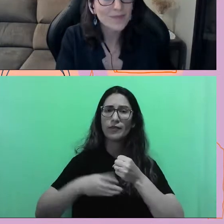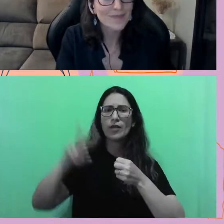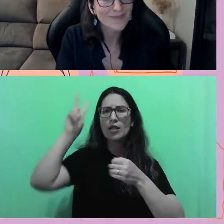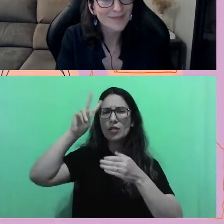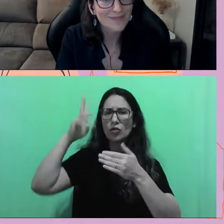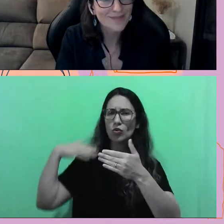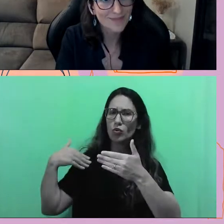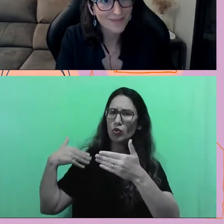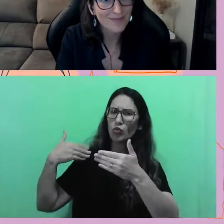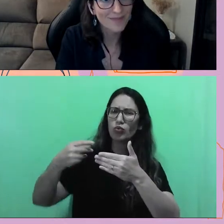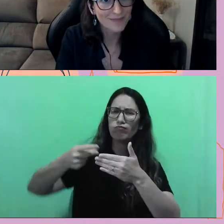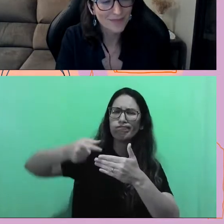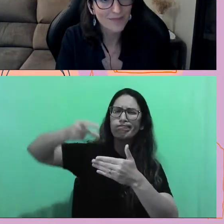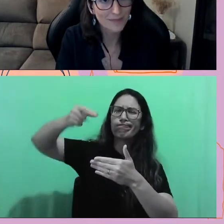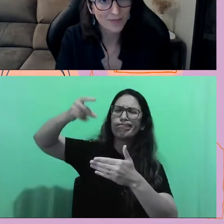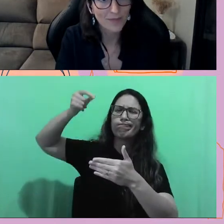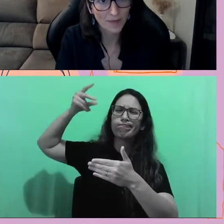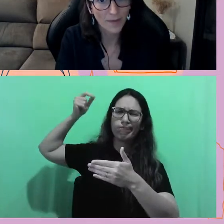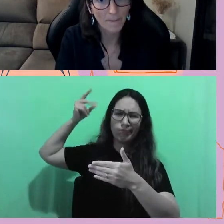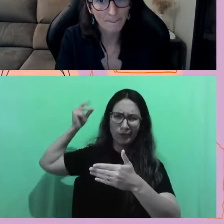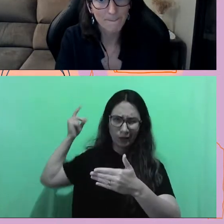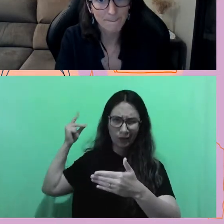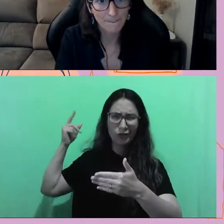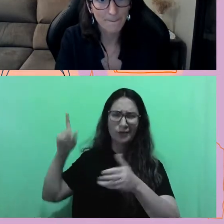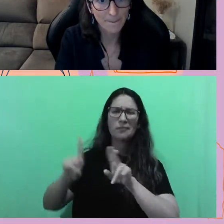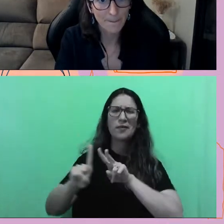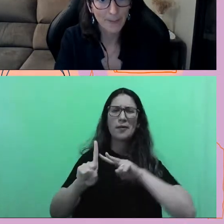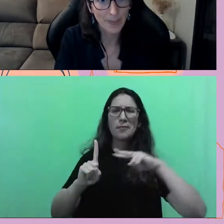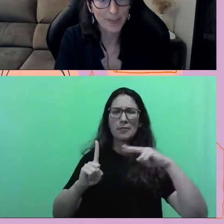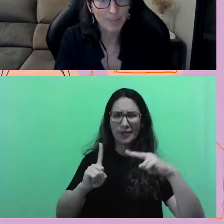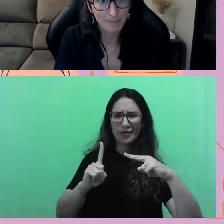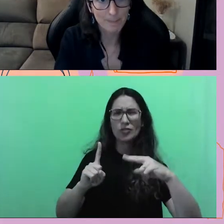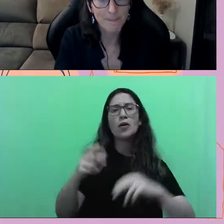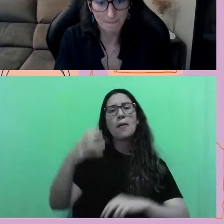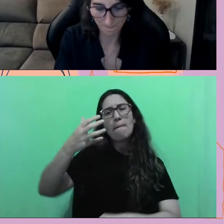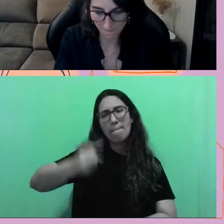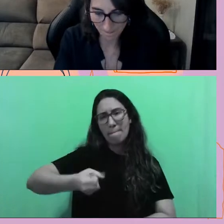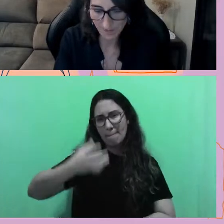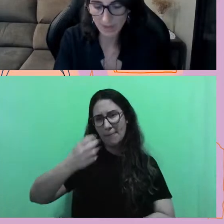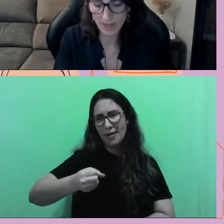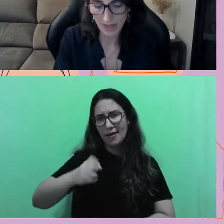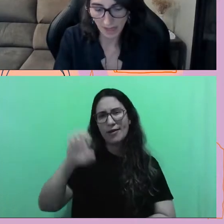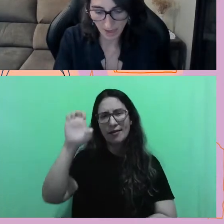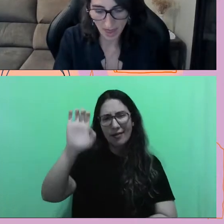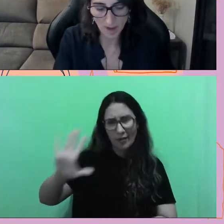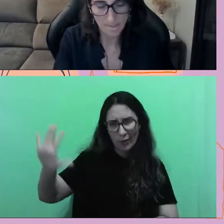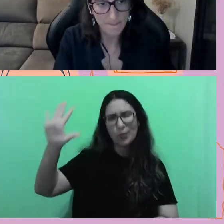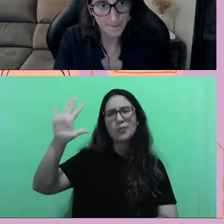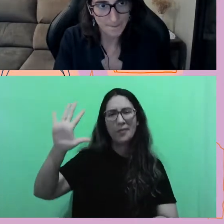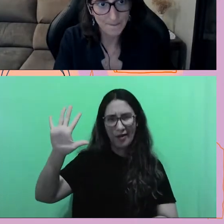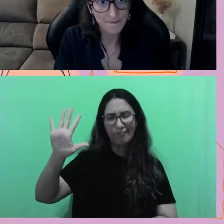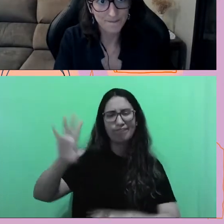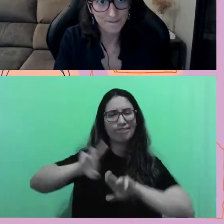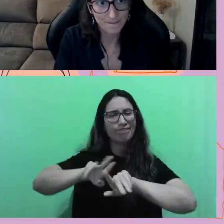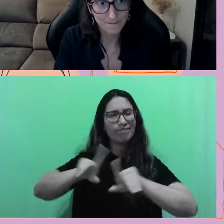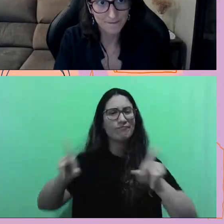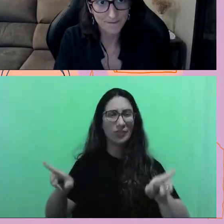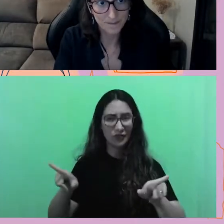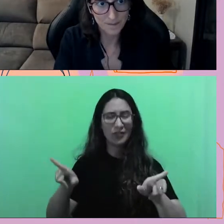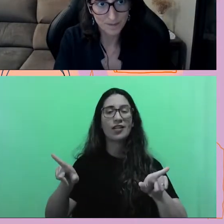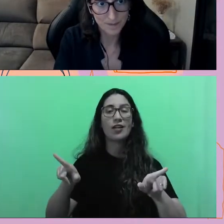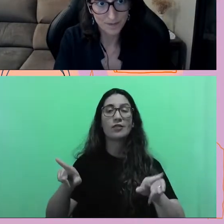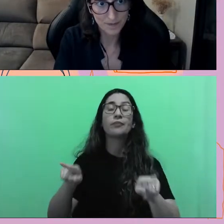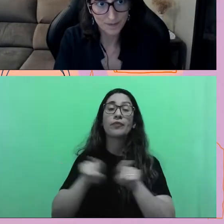historiograficamente é muito anterior a essa perspectiva branco-ocidental de colonização. É uma